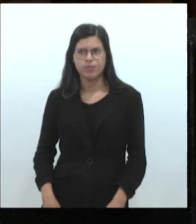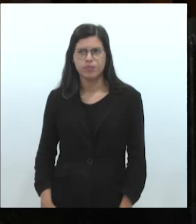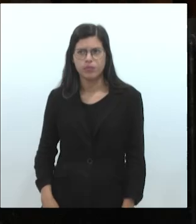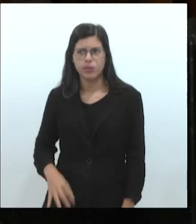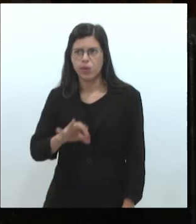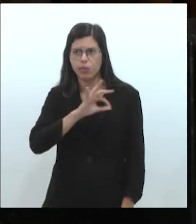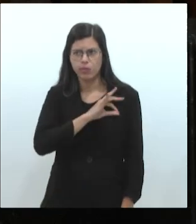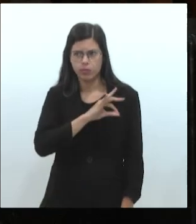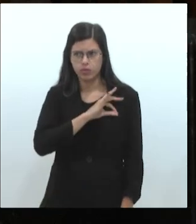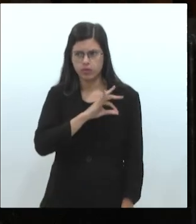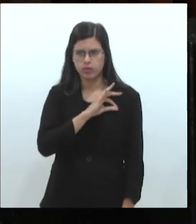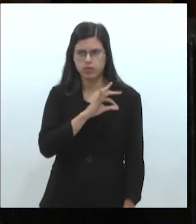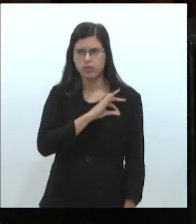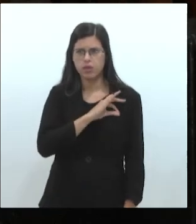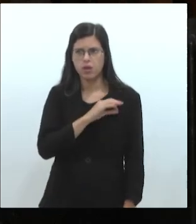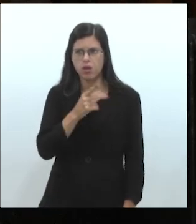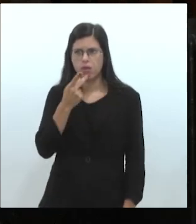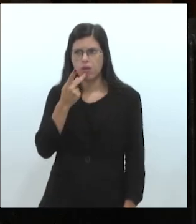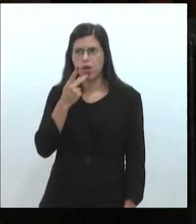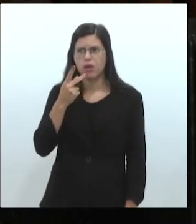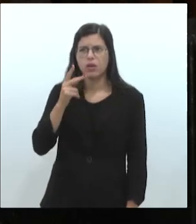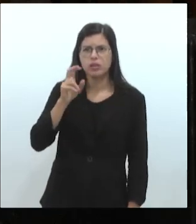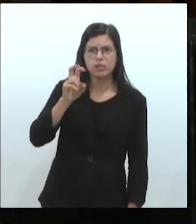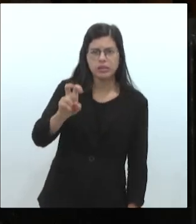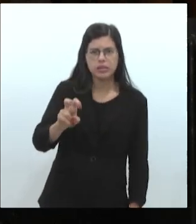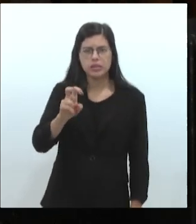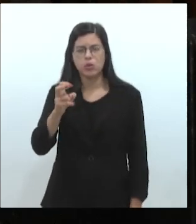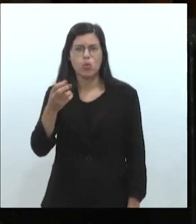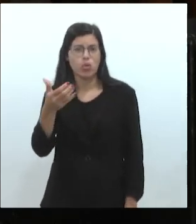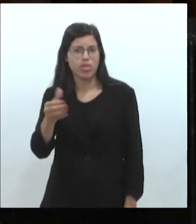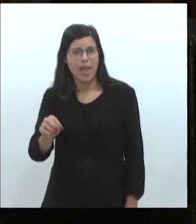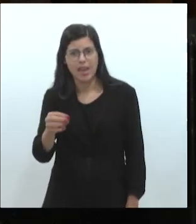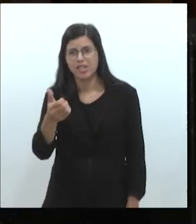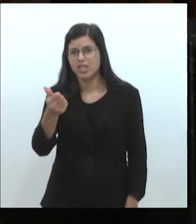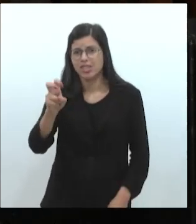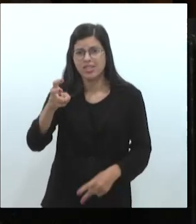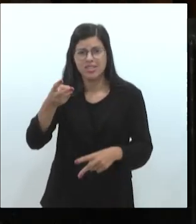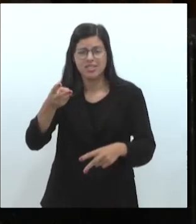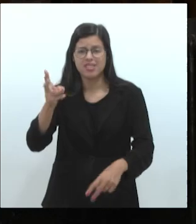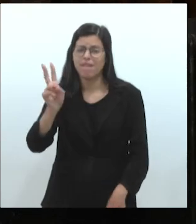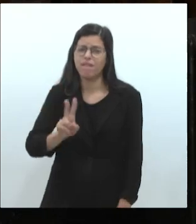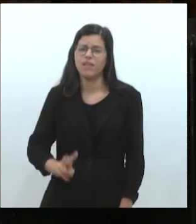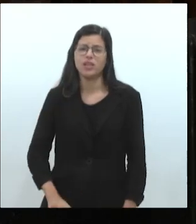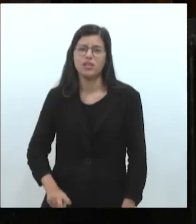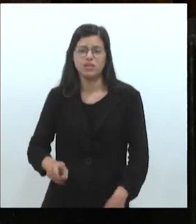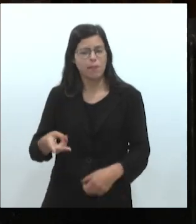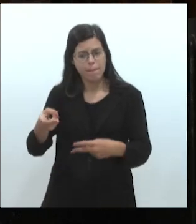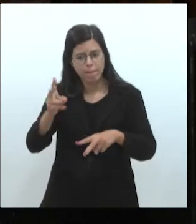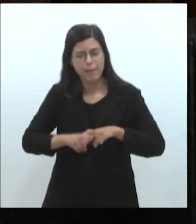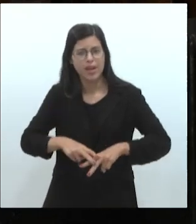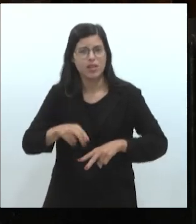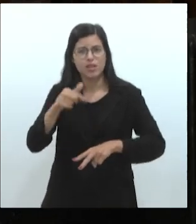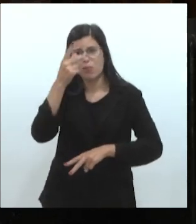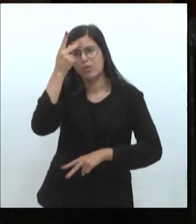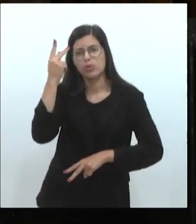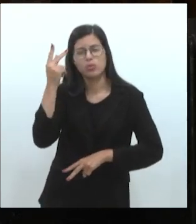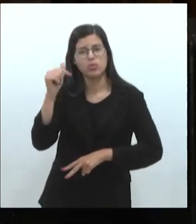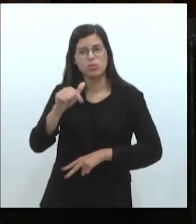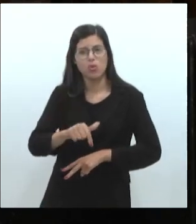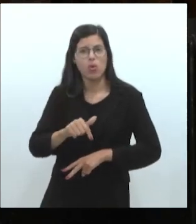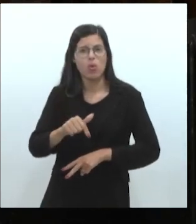nos diz que prende 5, 10, 15 vezes a mesma pessoa, está aí nesses números,